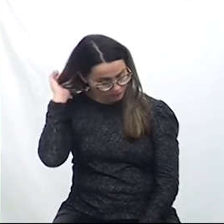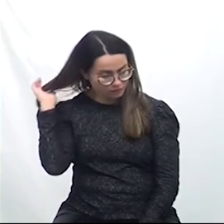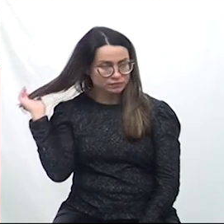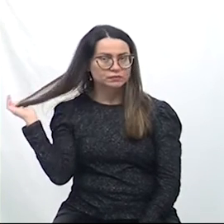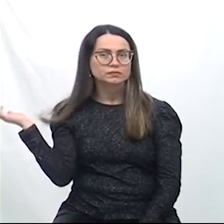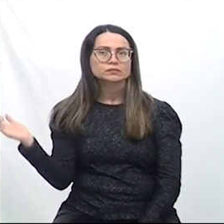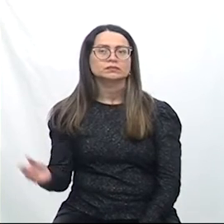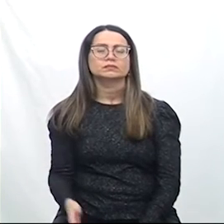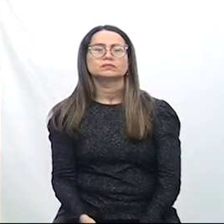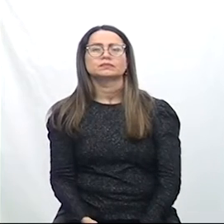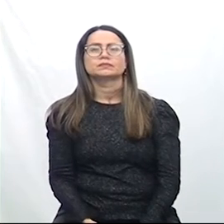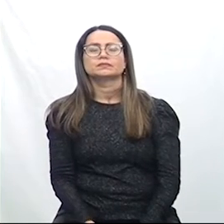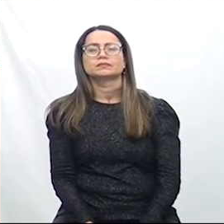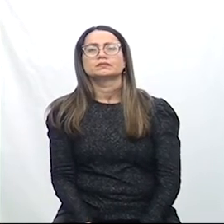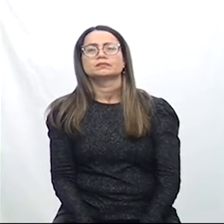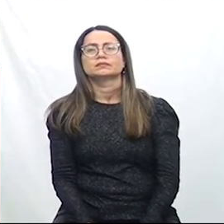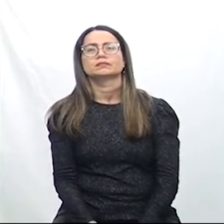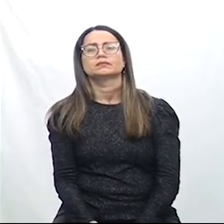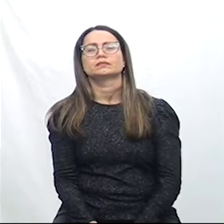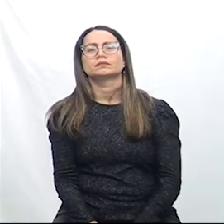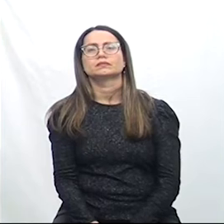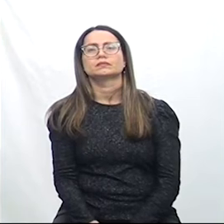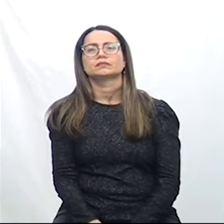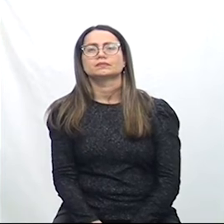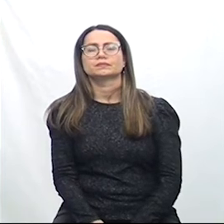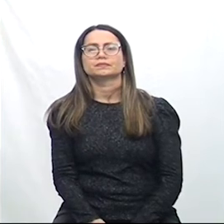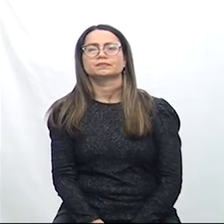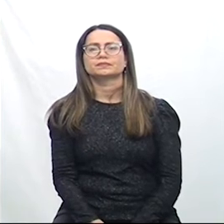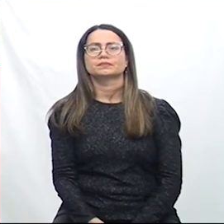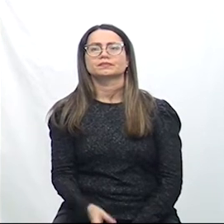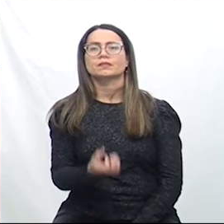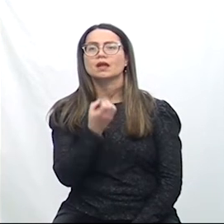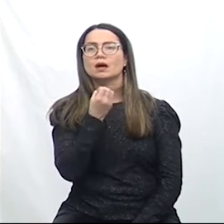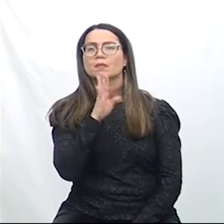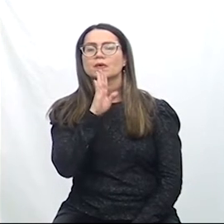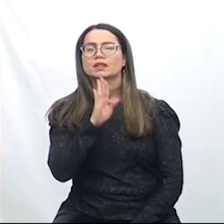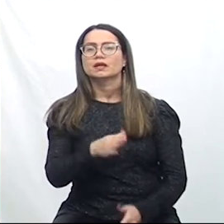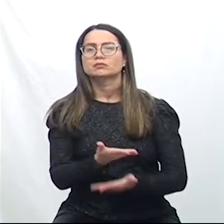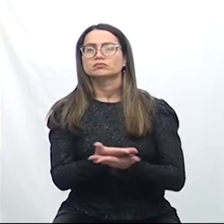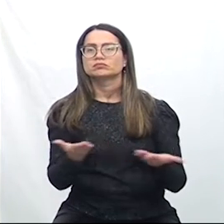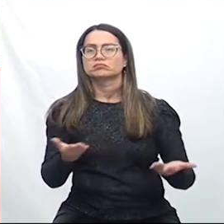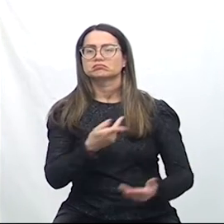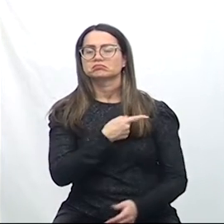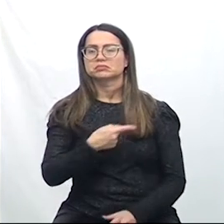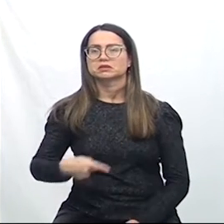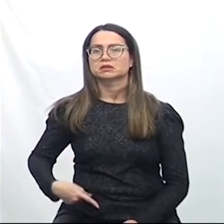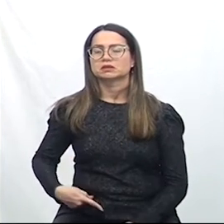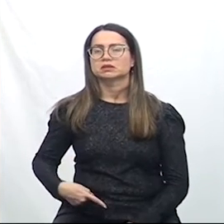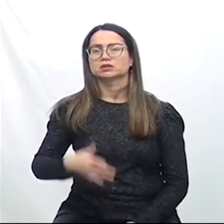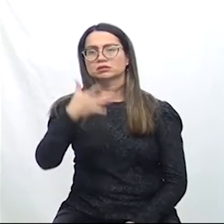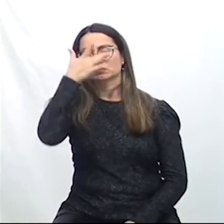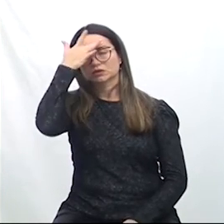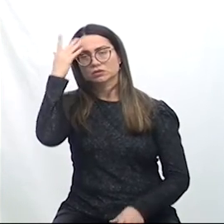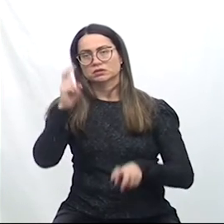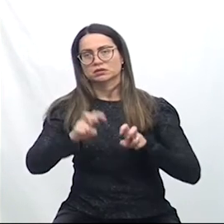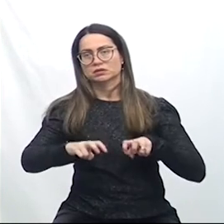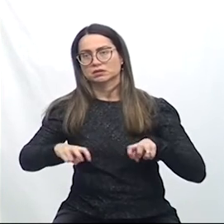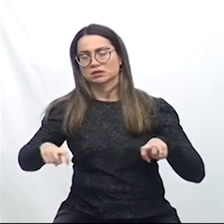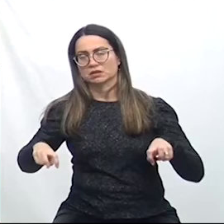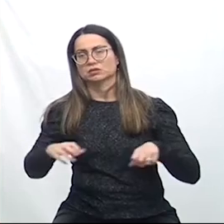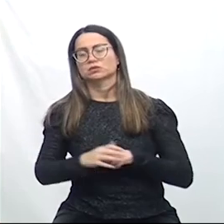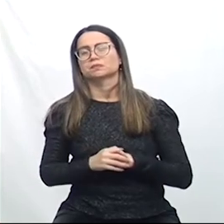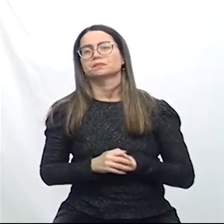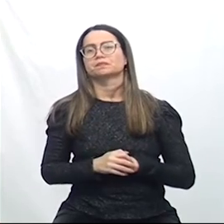Boa tarde, presidente, membros da mesa, colegas vereadores, vereadora, ao público que nos assiste